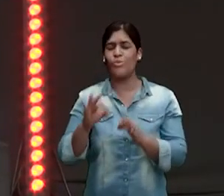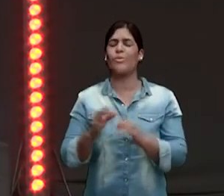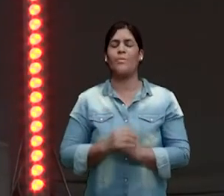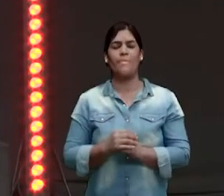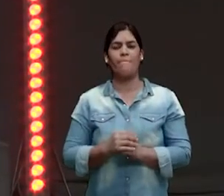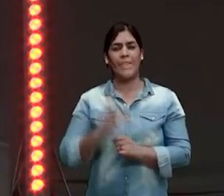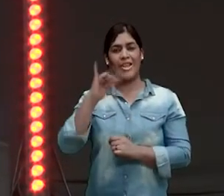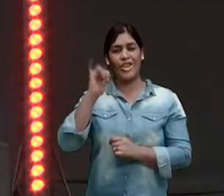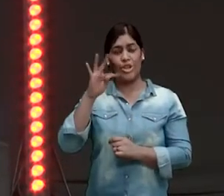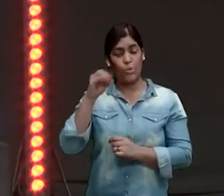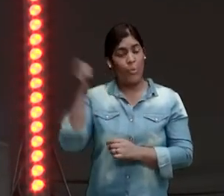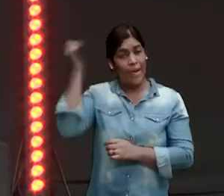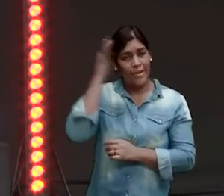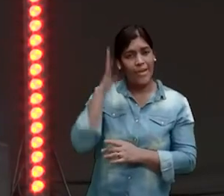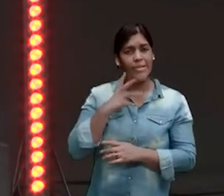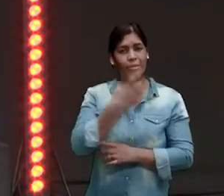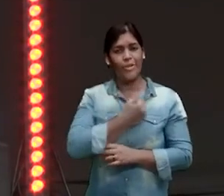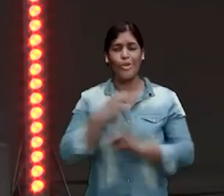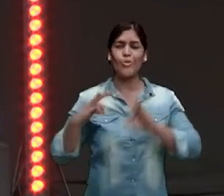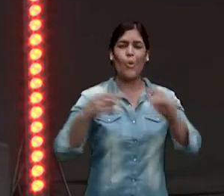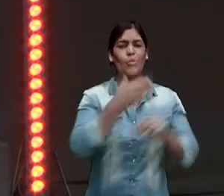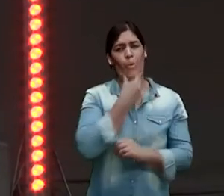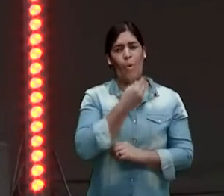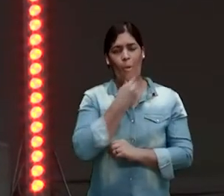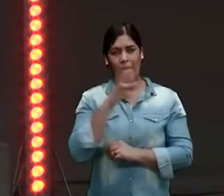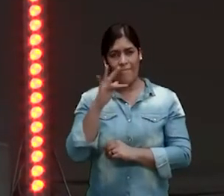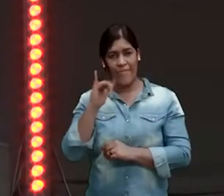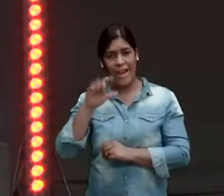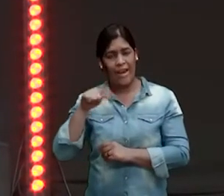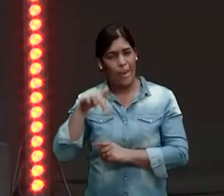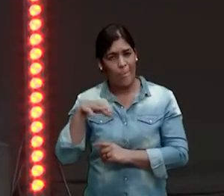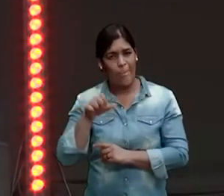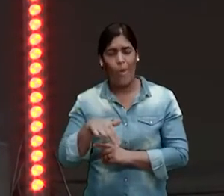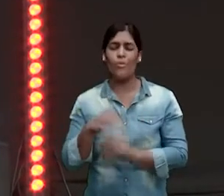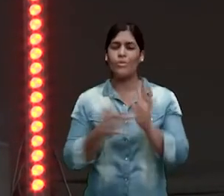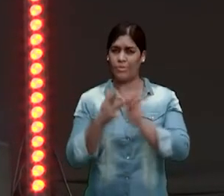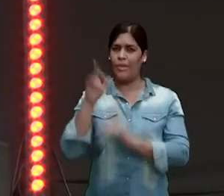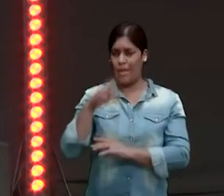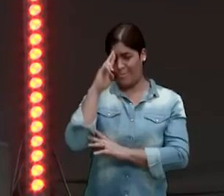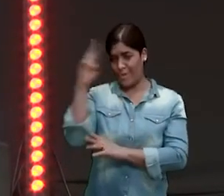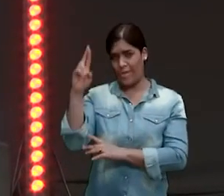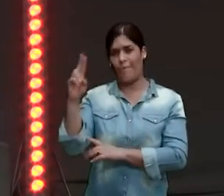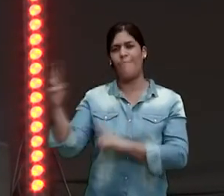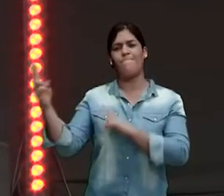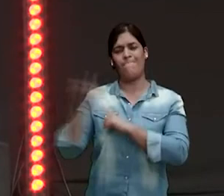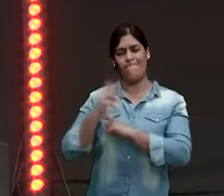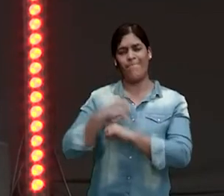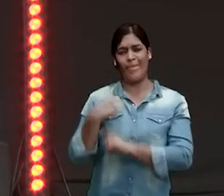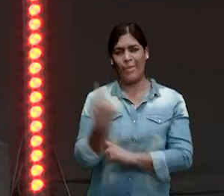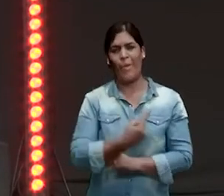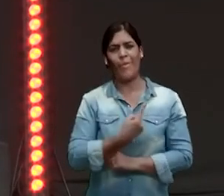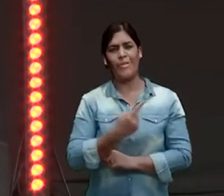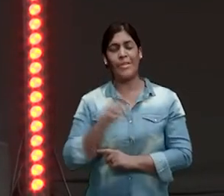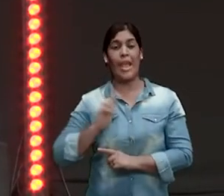Tito a graça Salvadora de todos os homens em que demorou Jesus é o Senhor que intercede por nós em